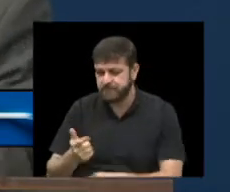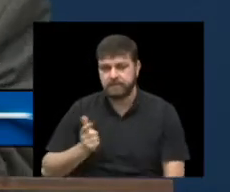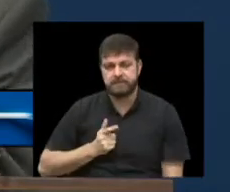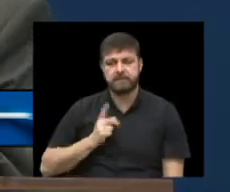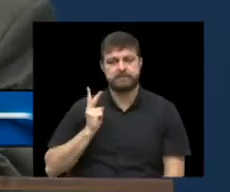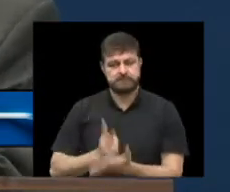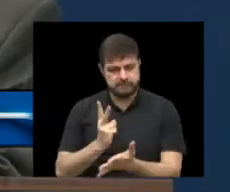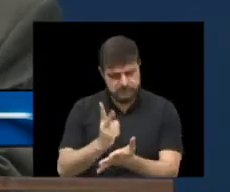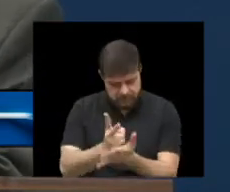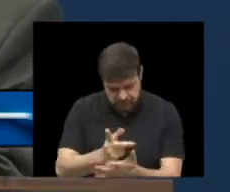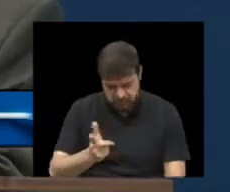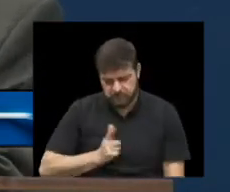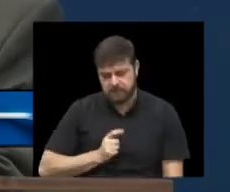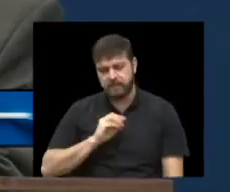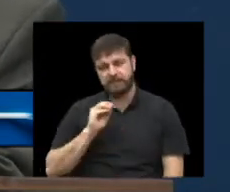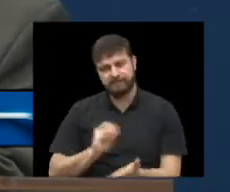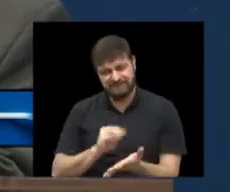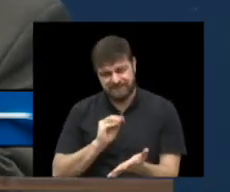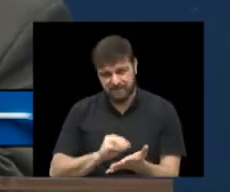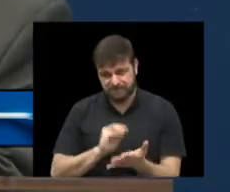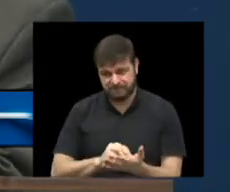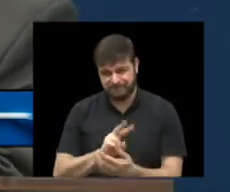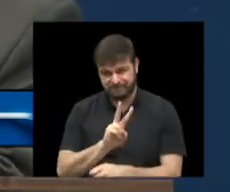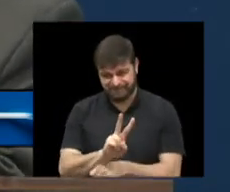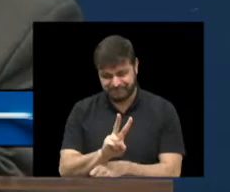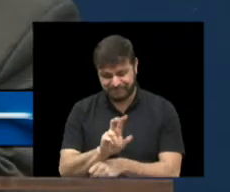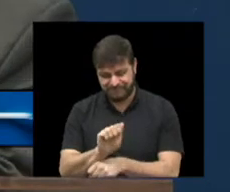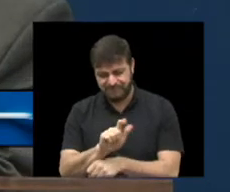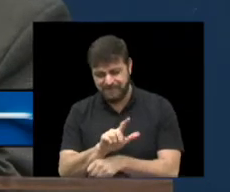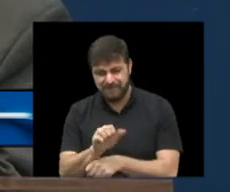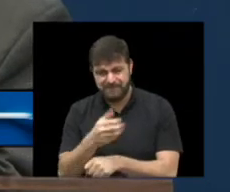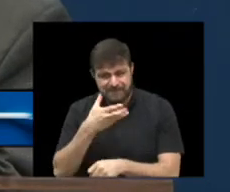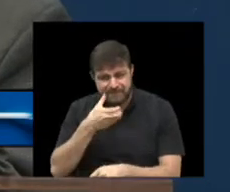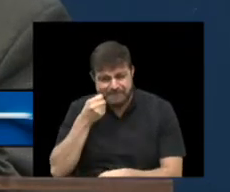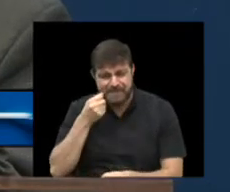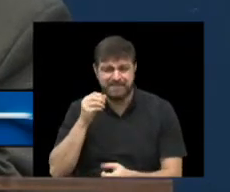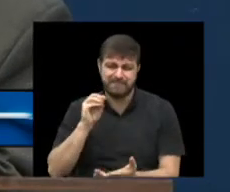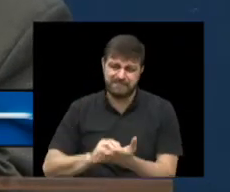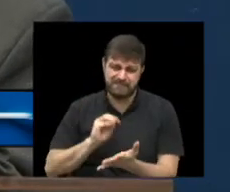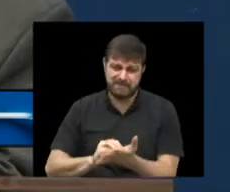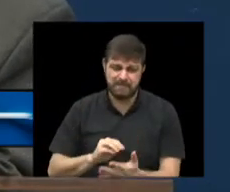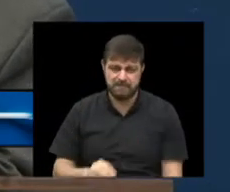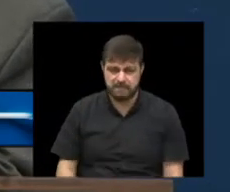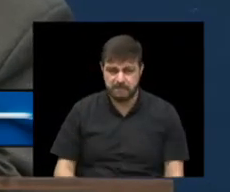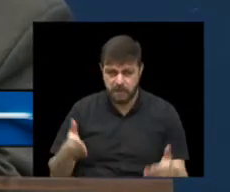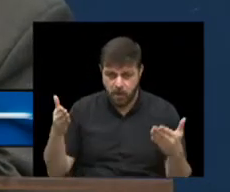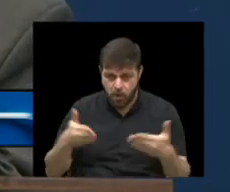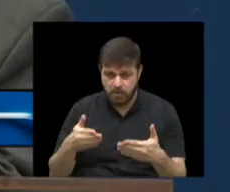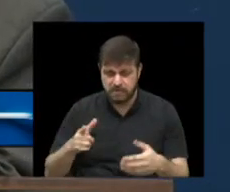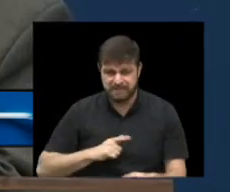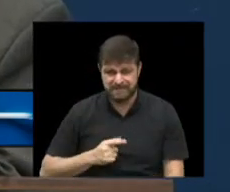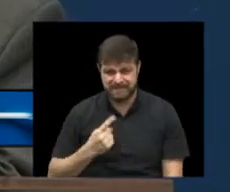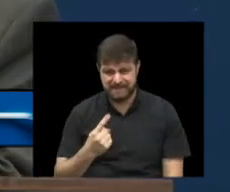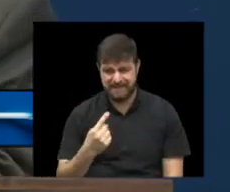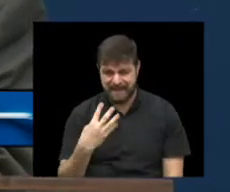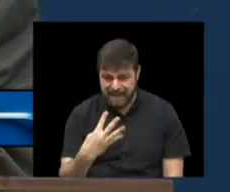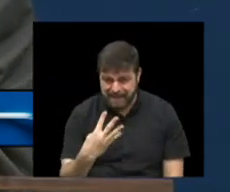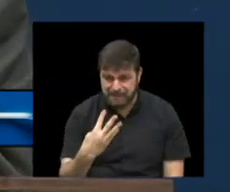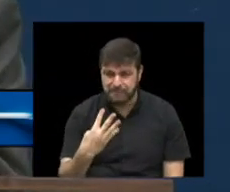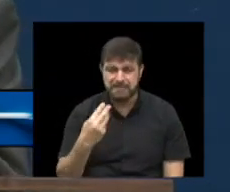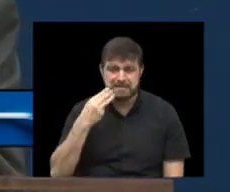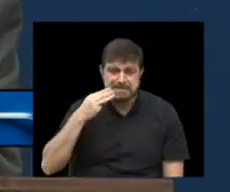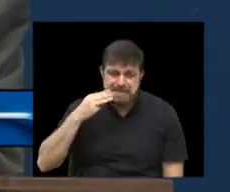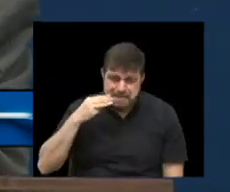assim, para que a população fique bem, bem claro, com a perda, hoje com 14 milhões de desempregados